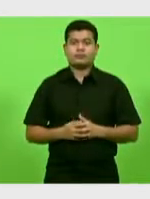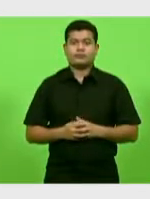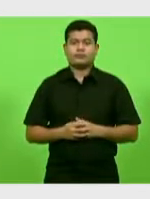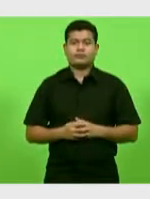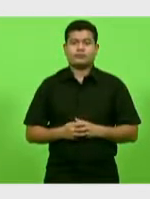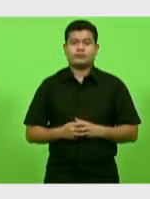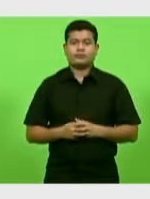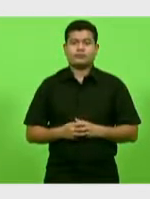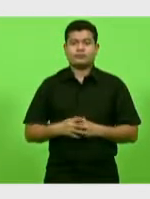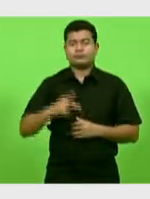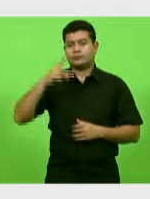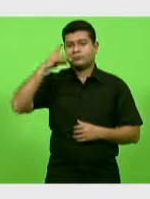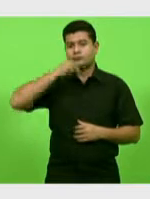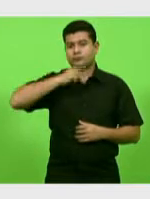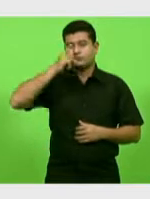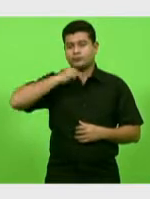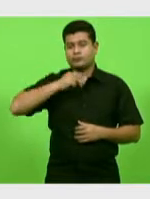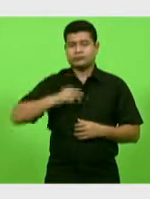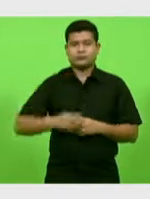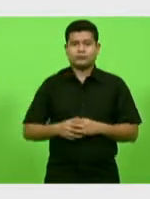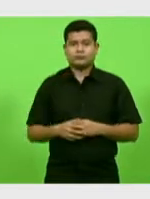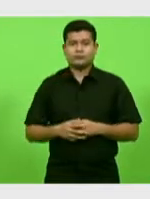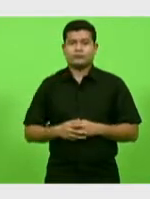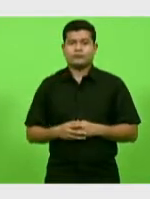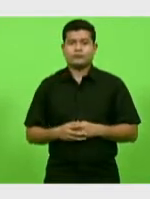Deputado Kennedy Nunes?